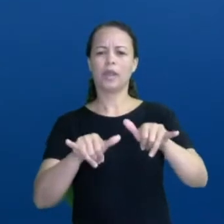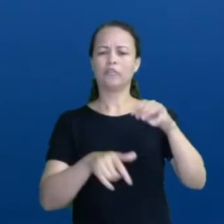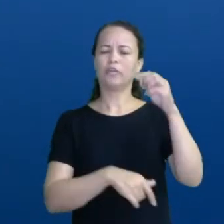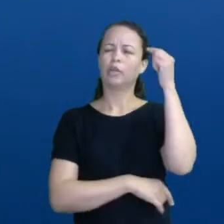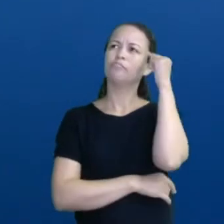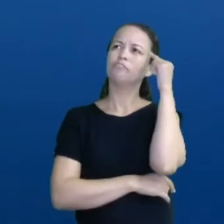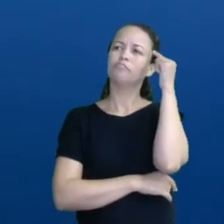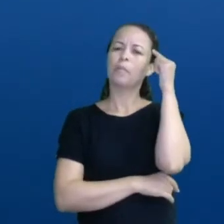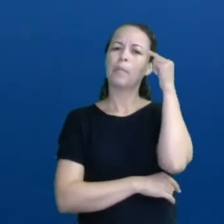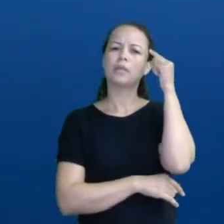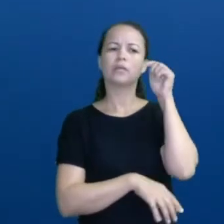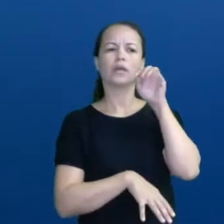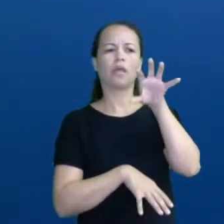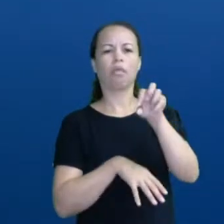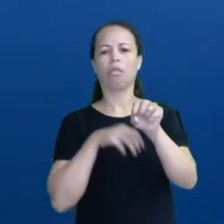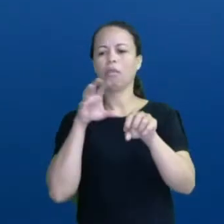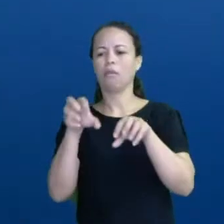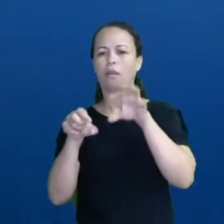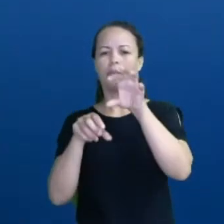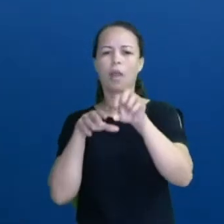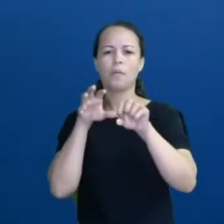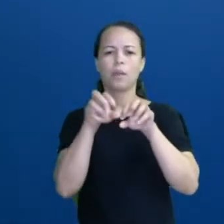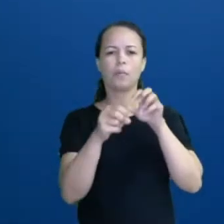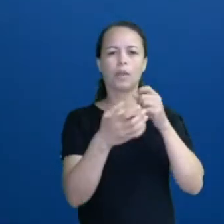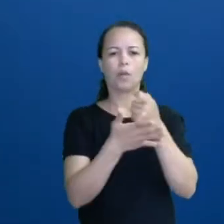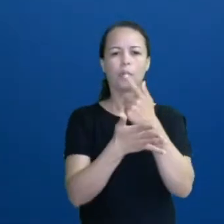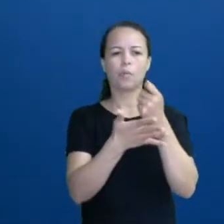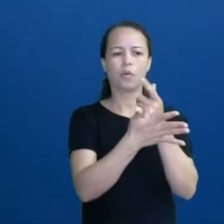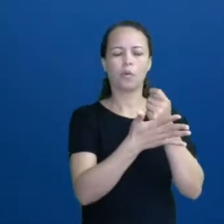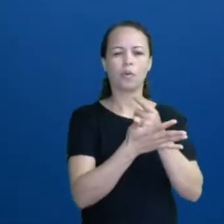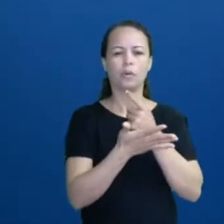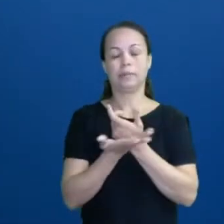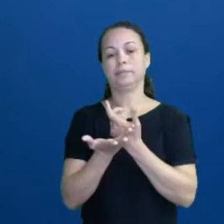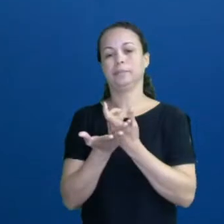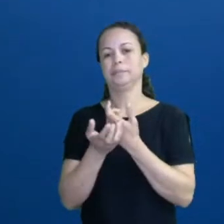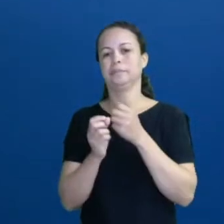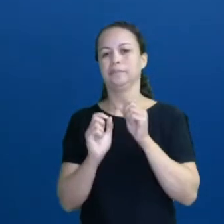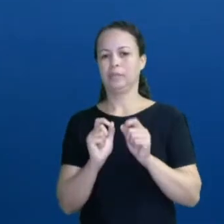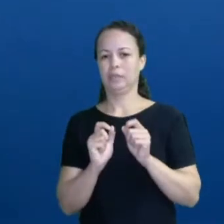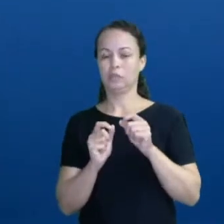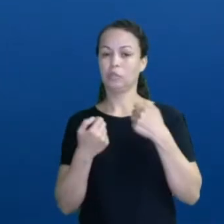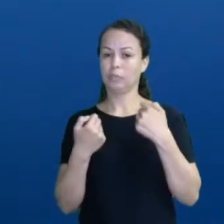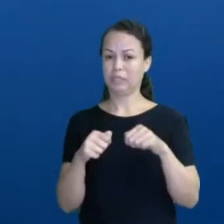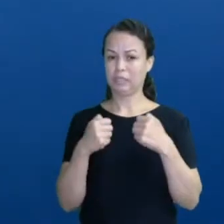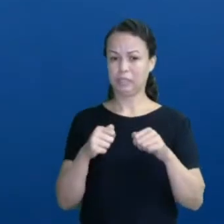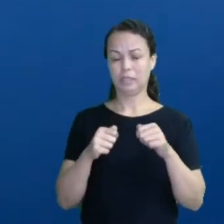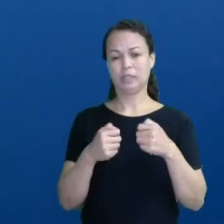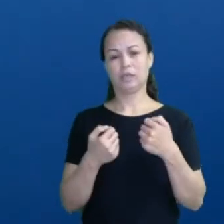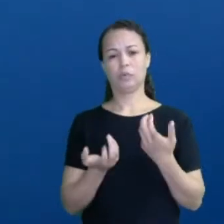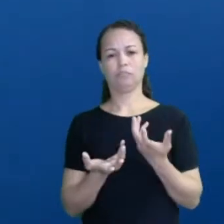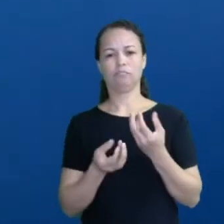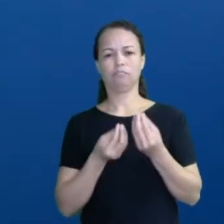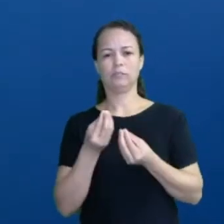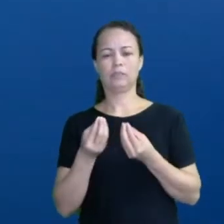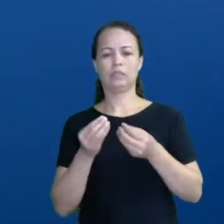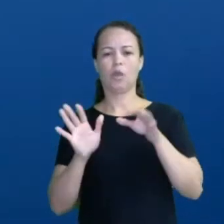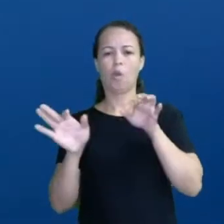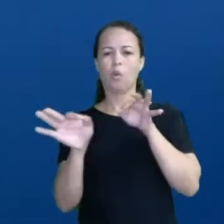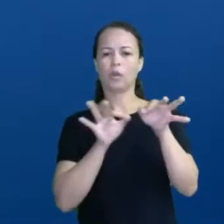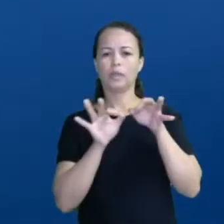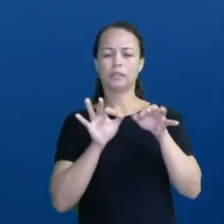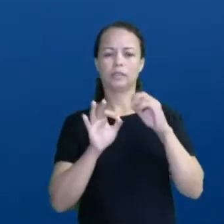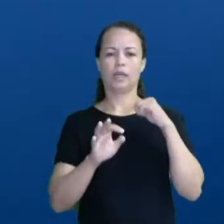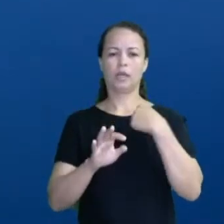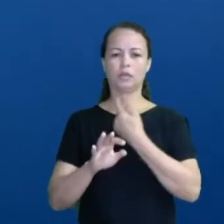e acaba comprando coisa que não é necessário. Então as listas são um gênero textual muito importante para a gente organizar a